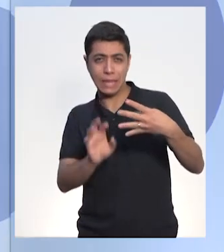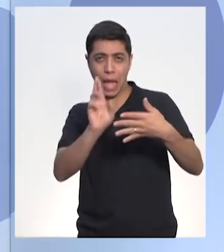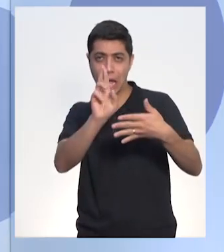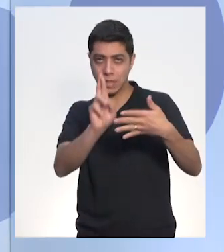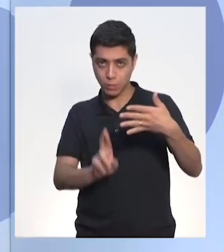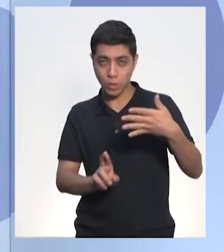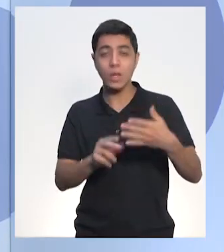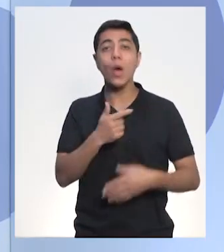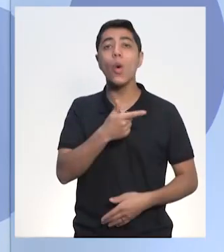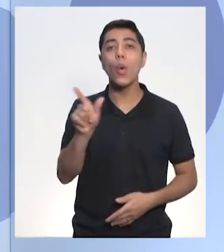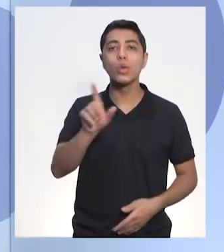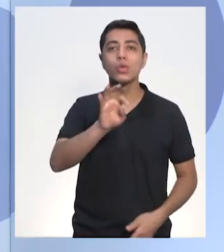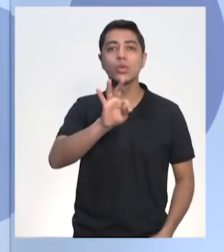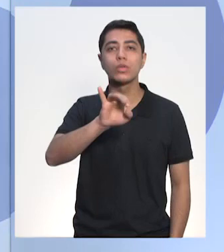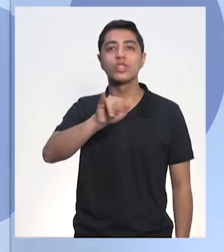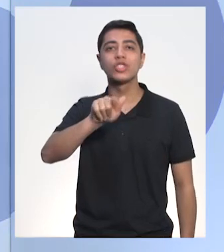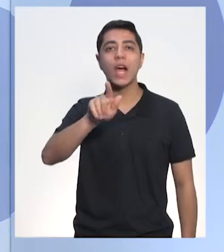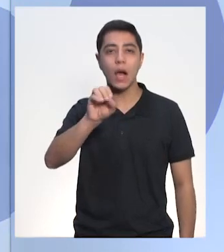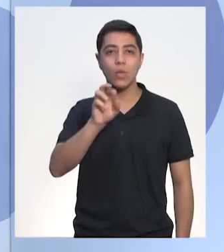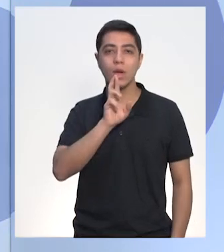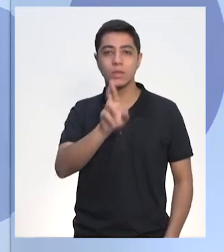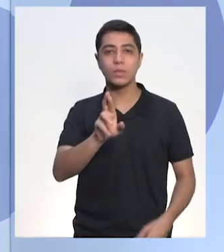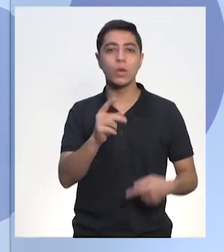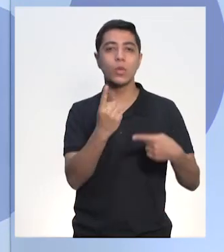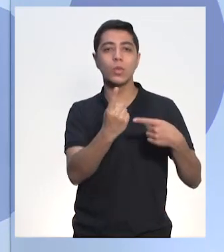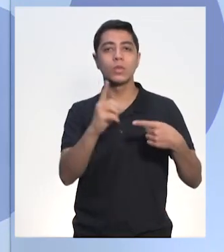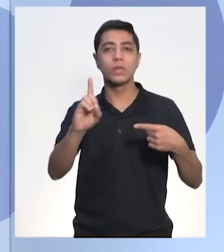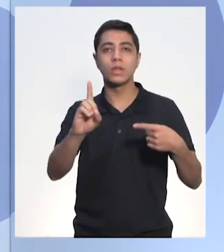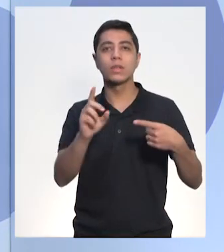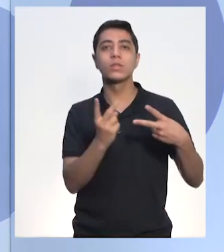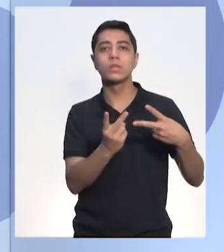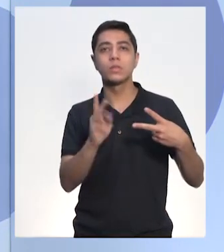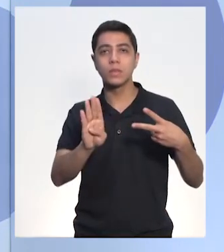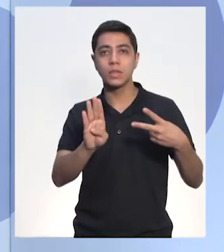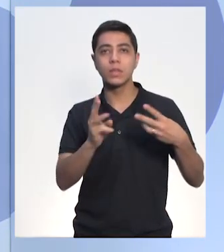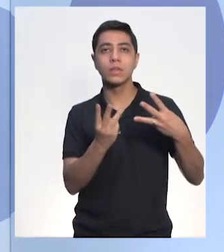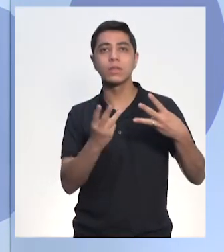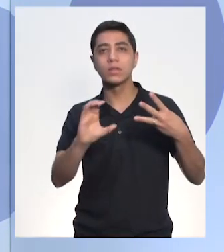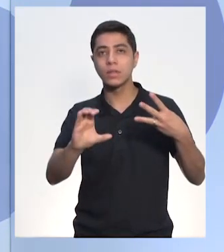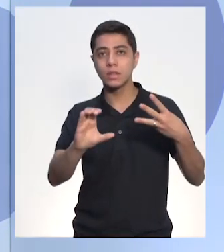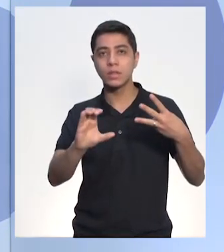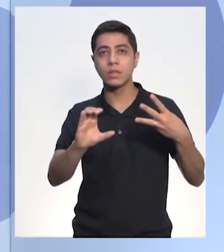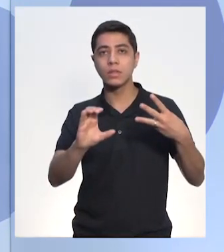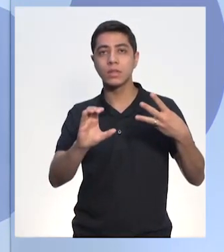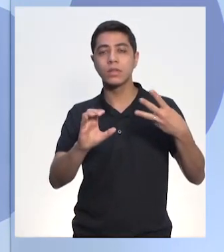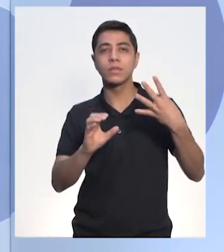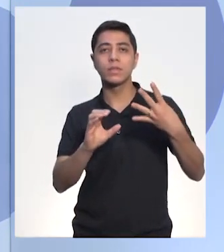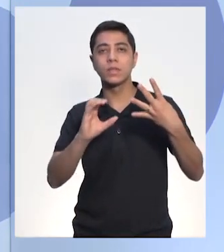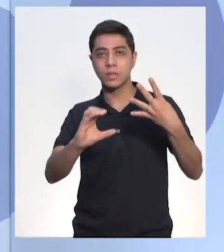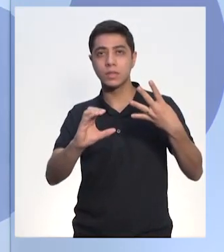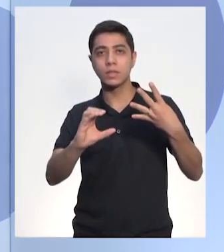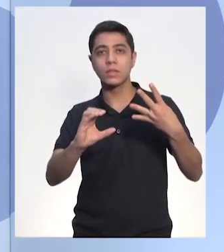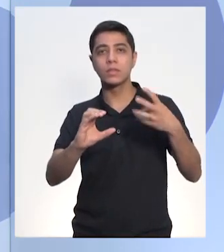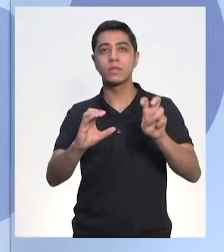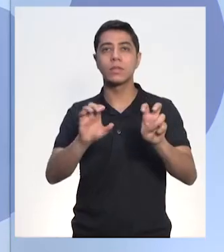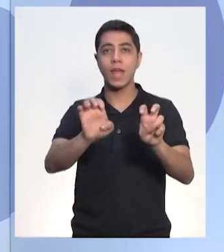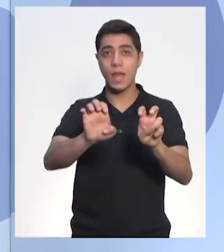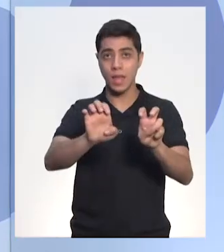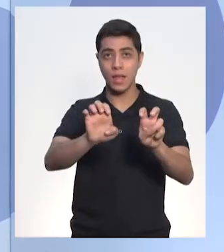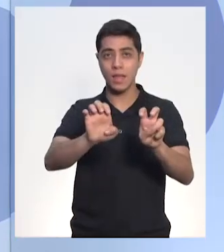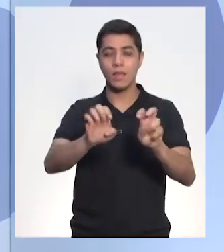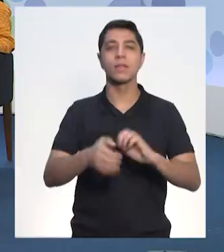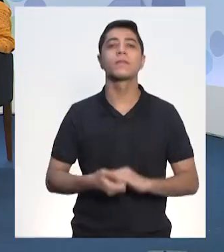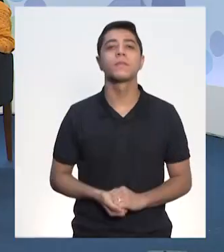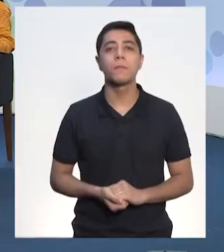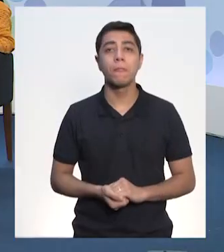Tiago respondeu, Tiago Emanuel, 1D, 2B, 3C, 4E, 5A.